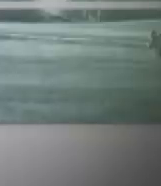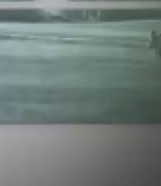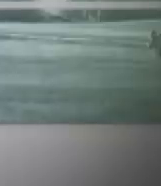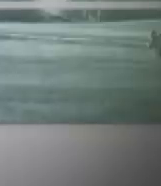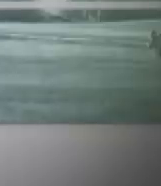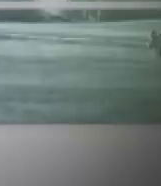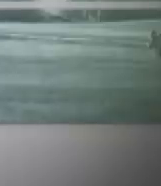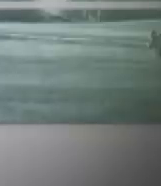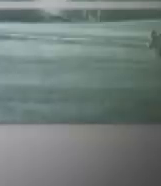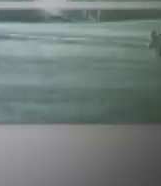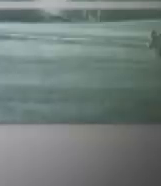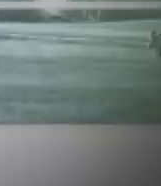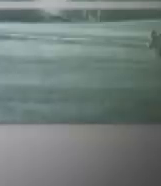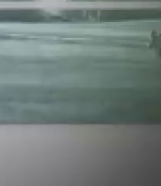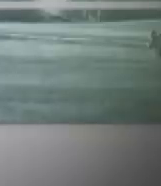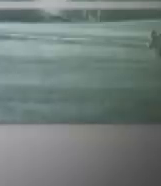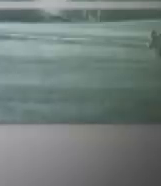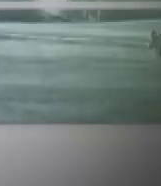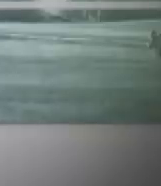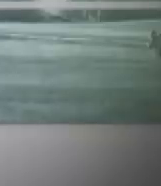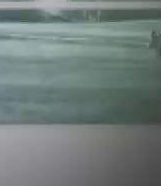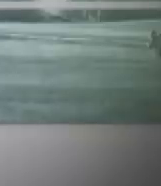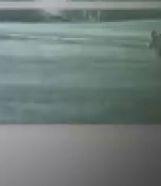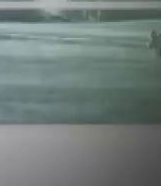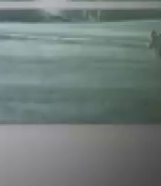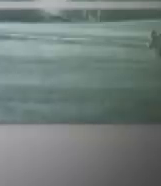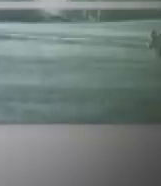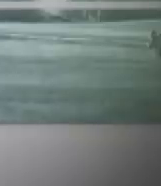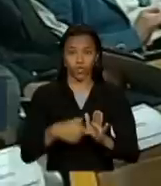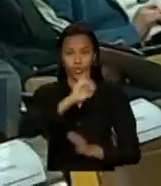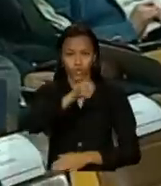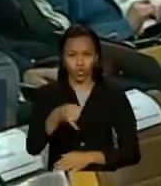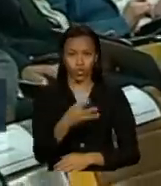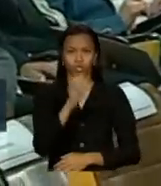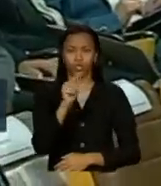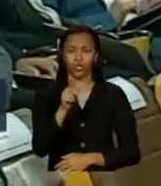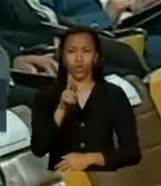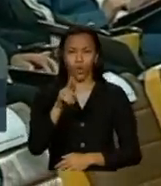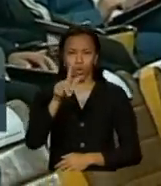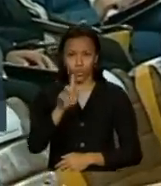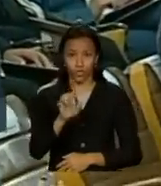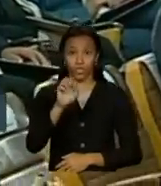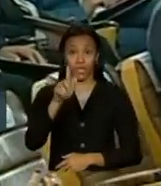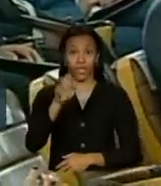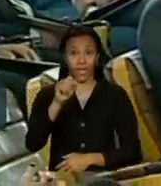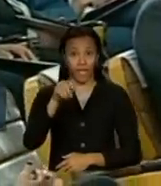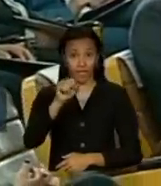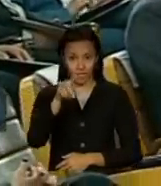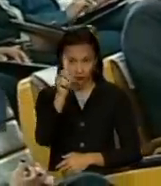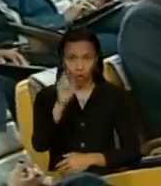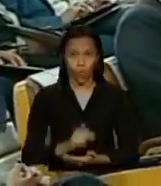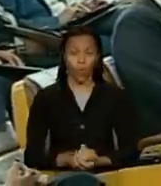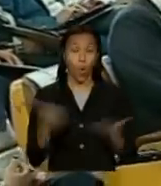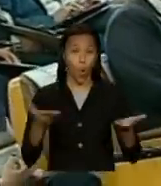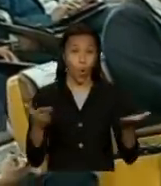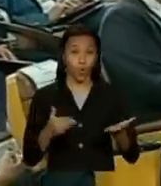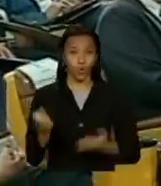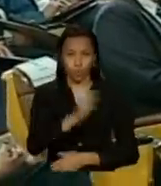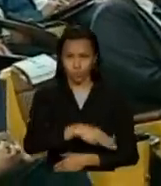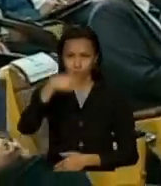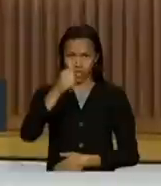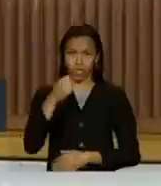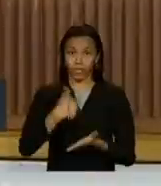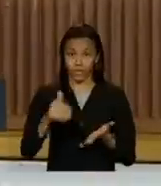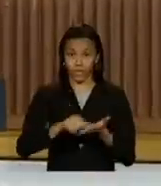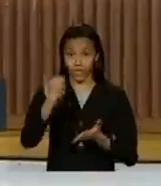formular medidas para melhorar a gestão pública senhoras e senhores com a palavra o ministro da Secretaria